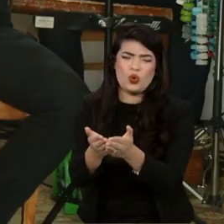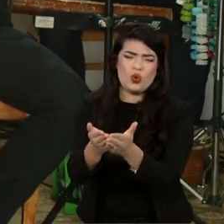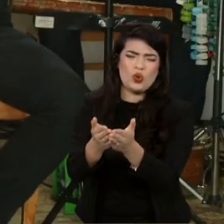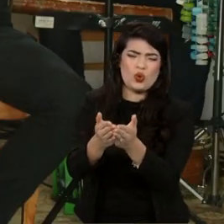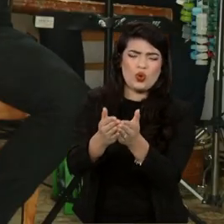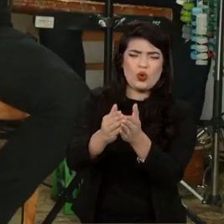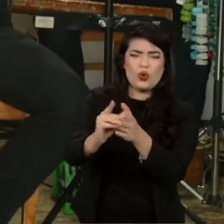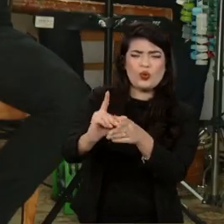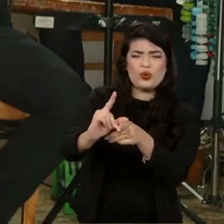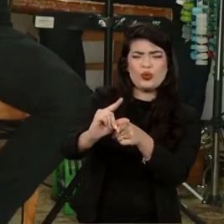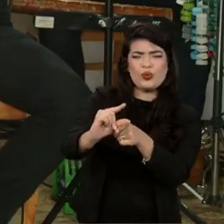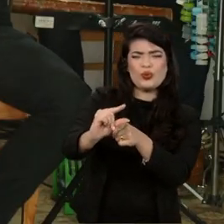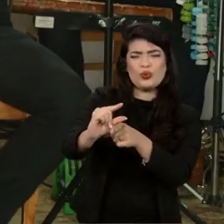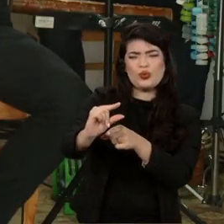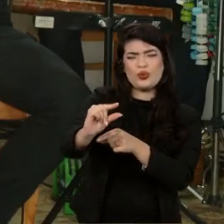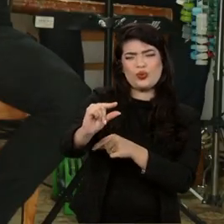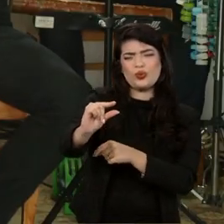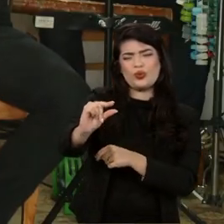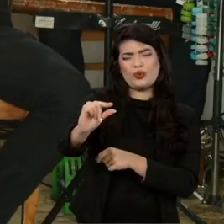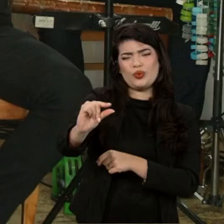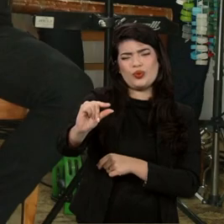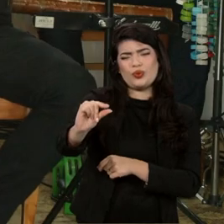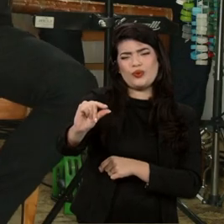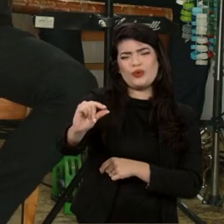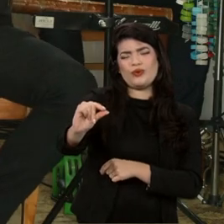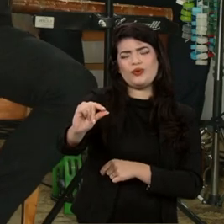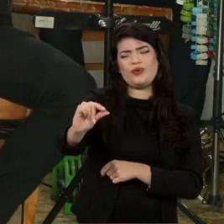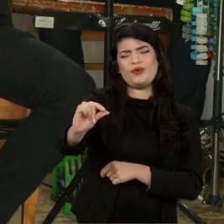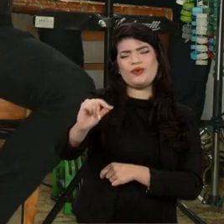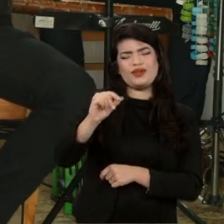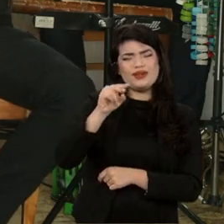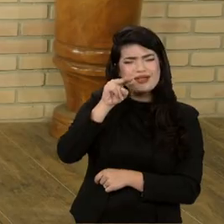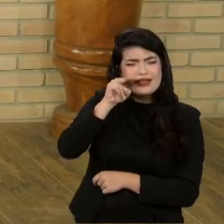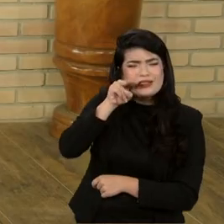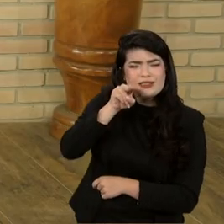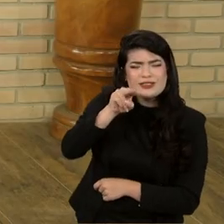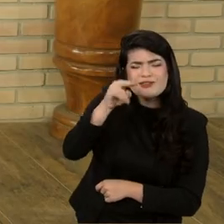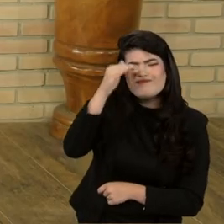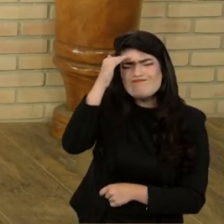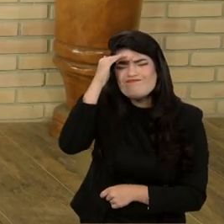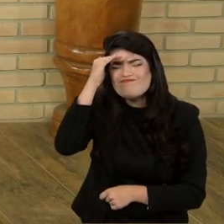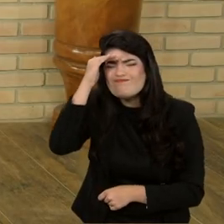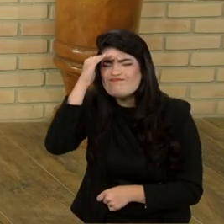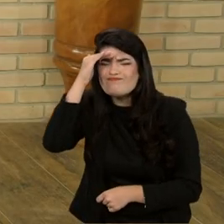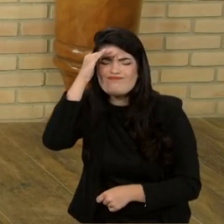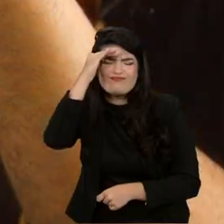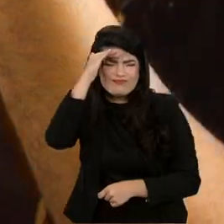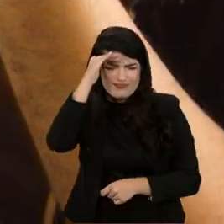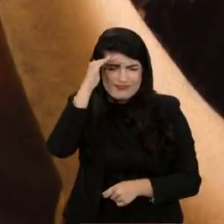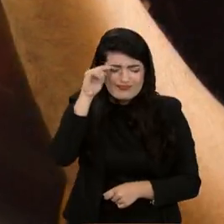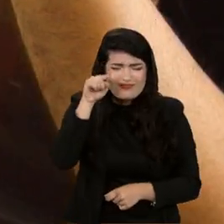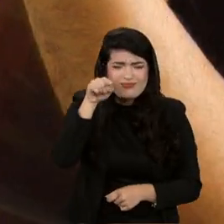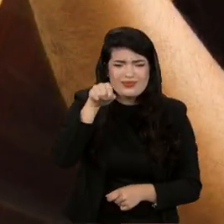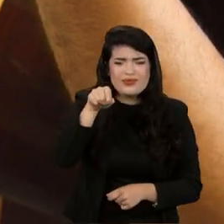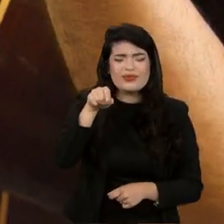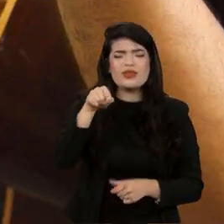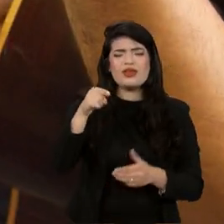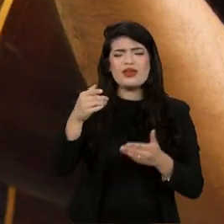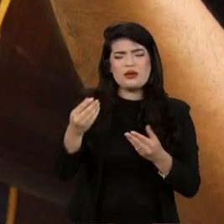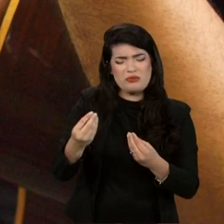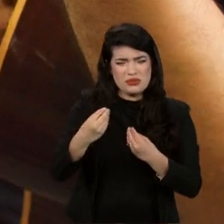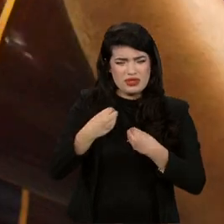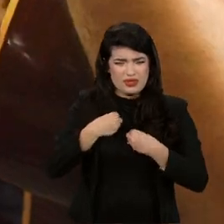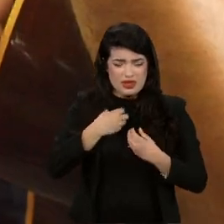vai sumir lá na curva do rio. E se ela vai